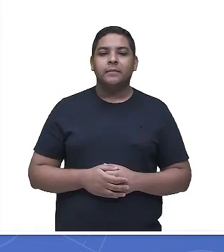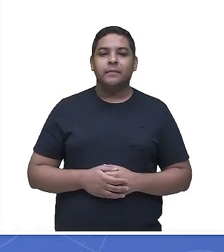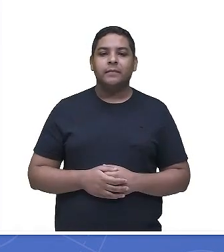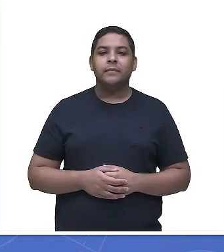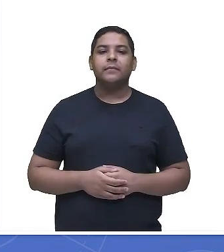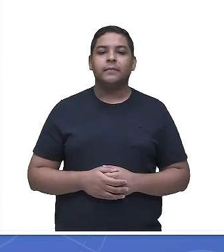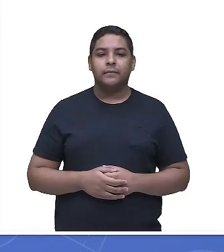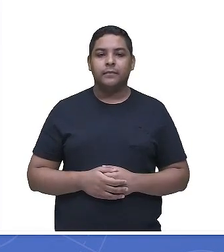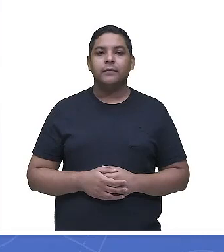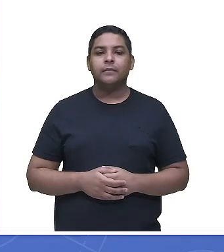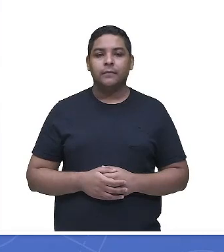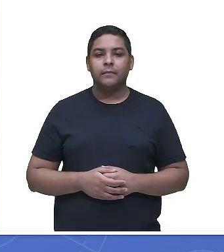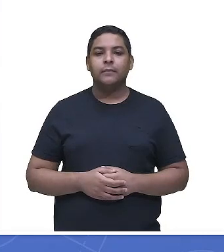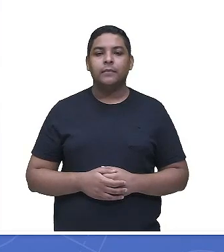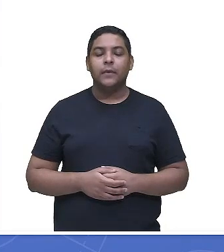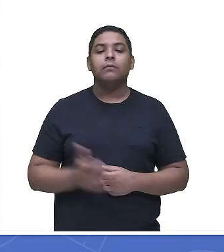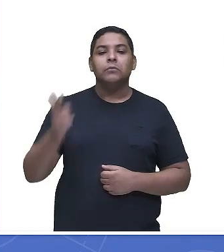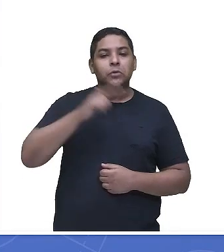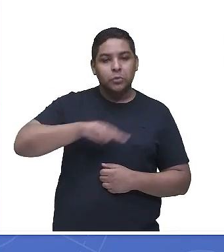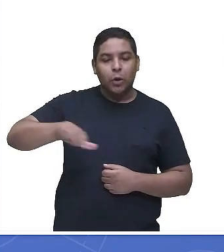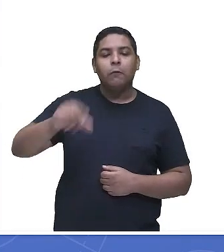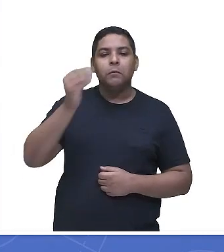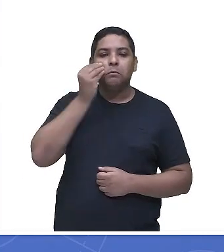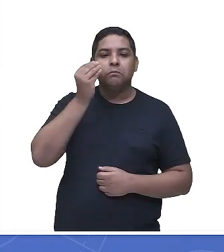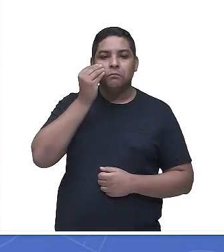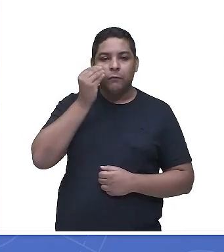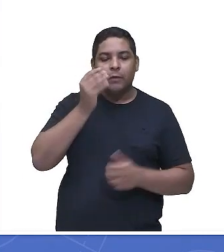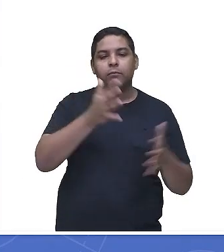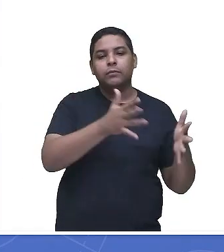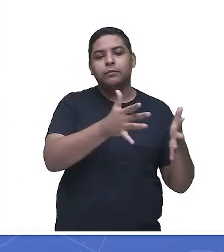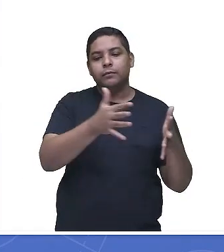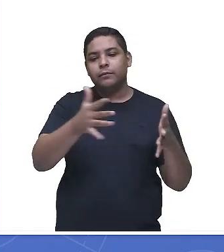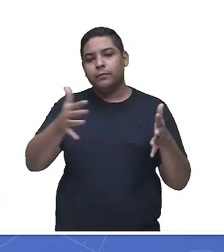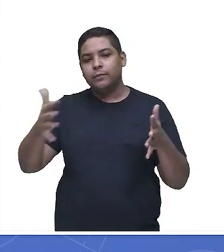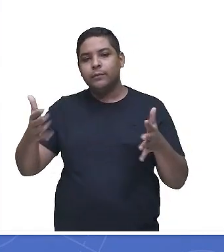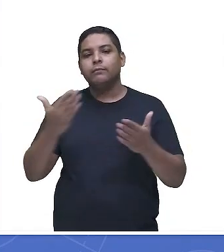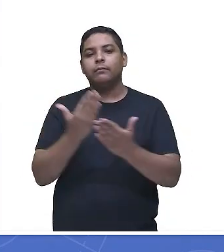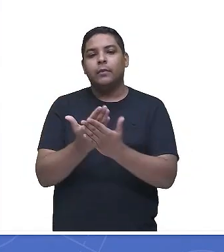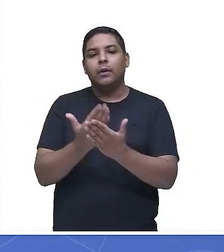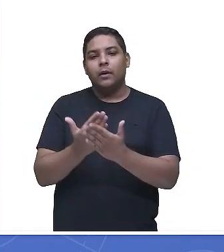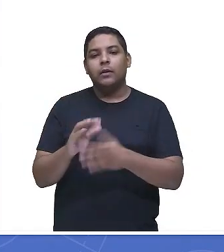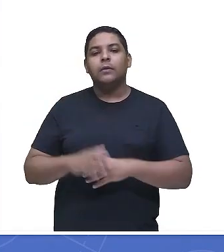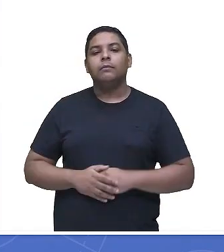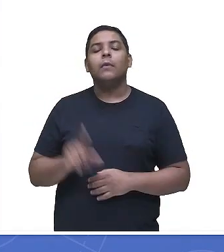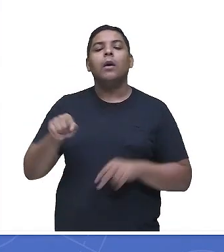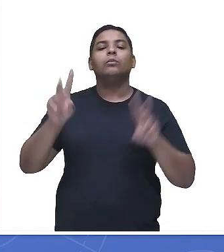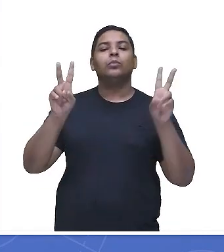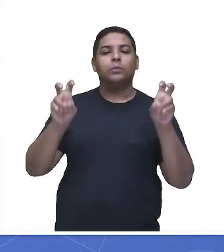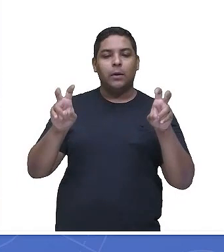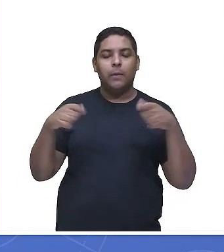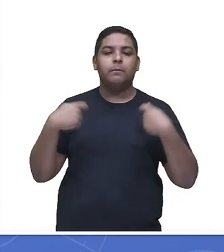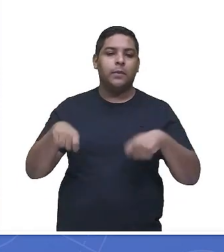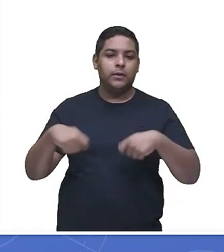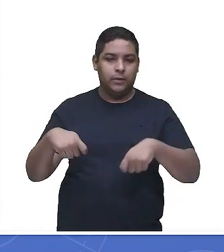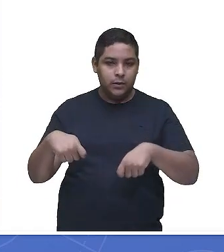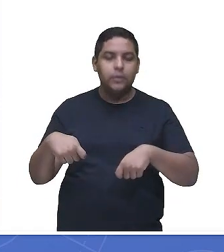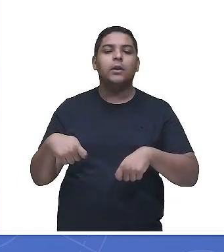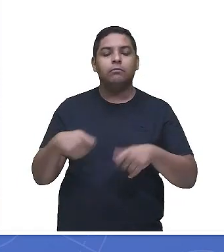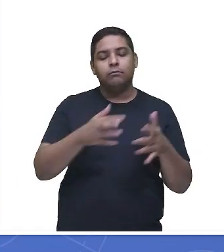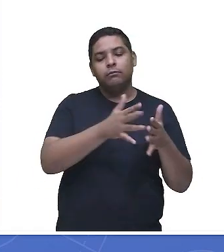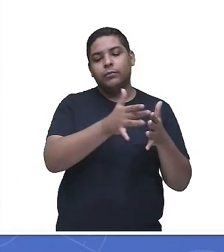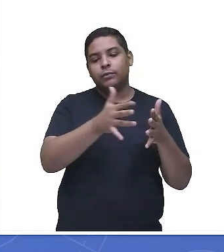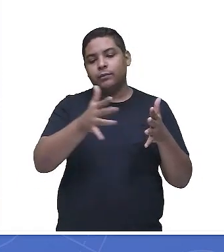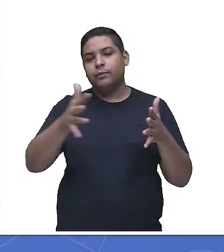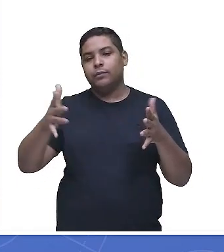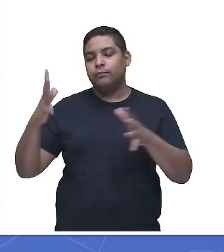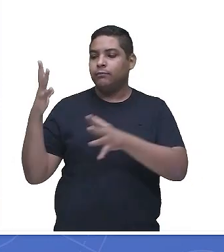você pode estar revendo a nossa aula. Eu sei que o assunto precisa ser revisto, né? Inclusive,